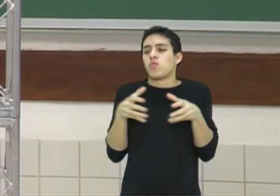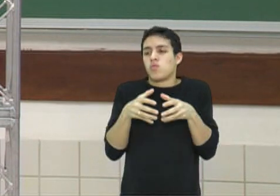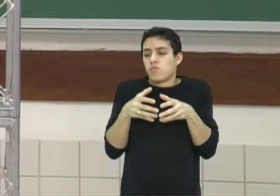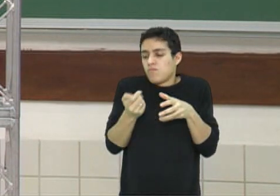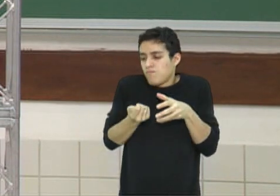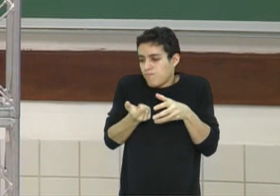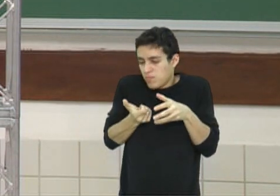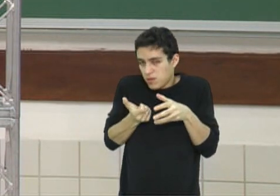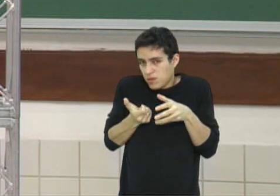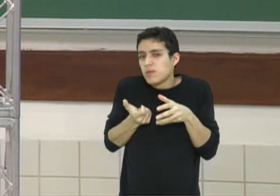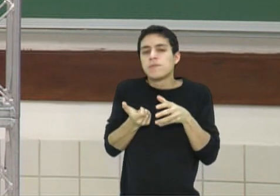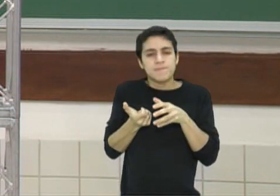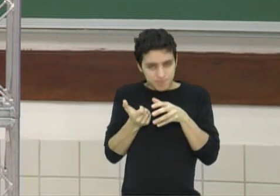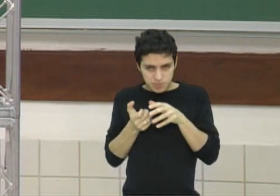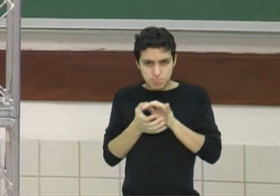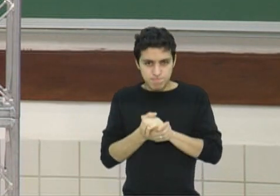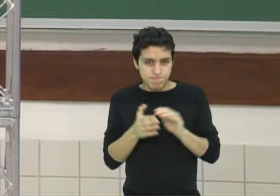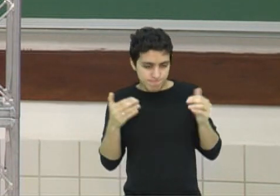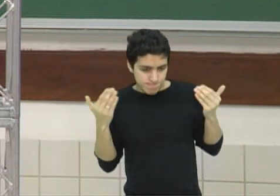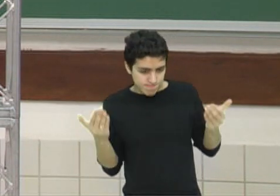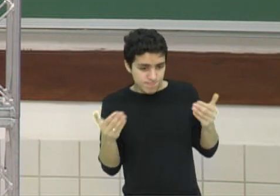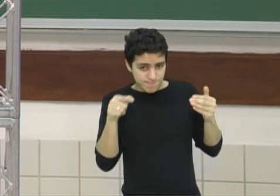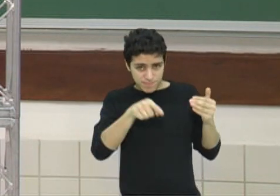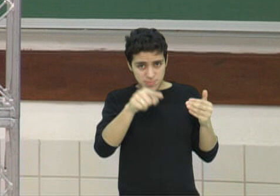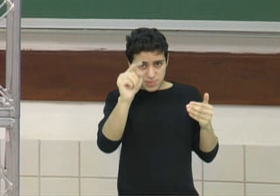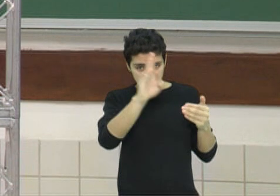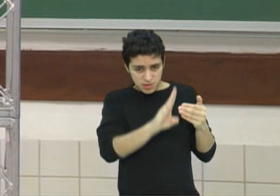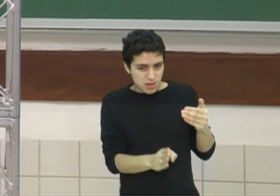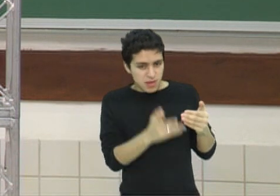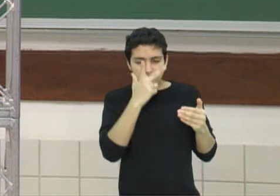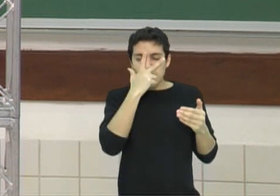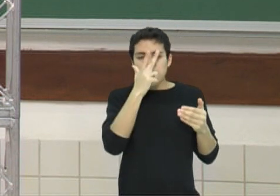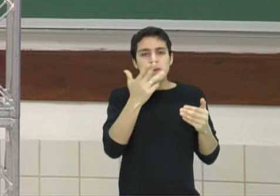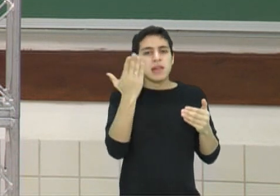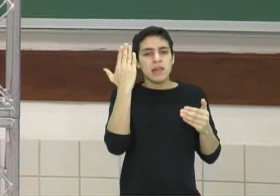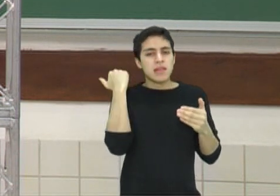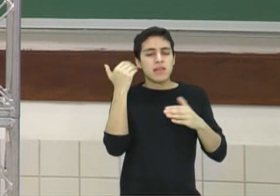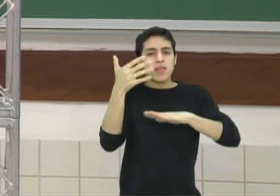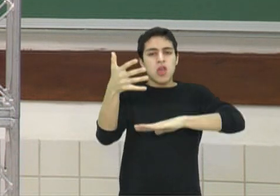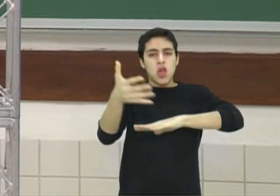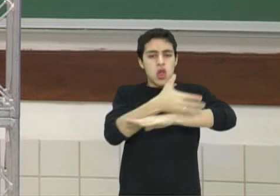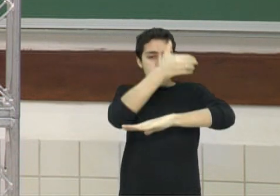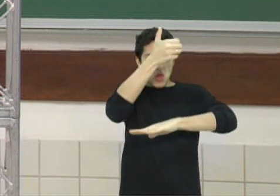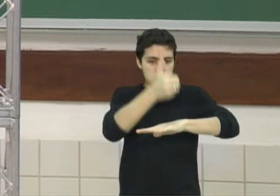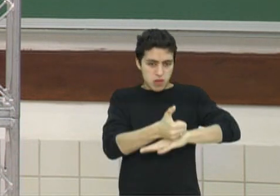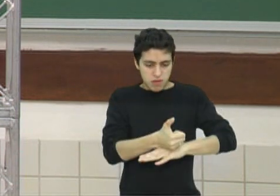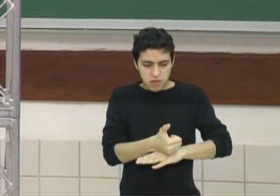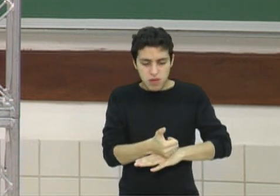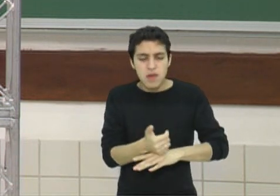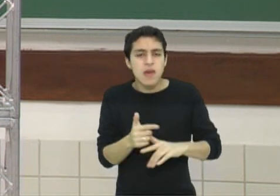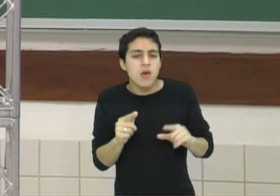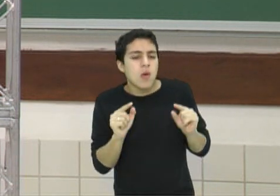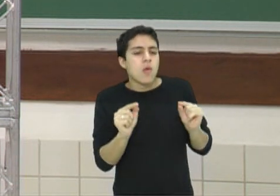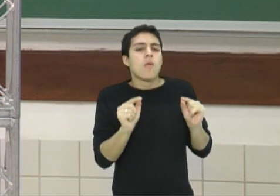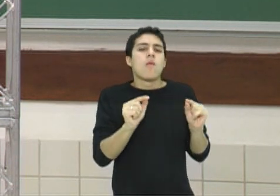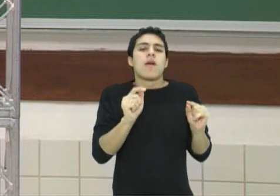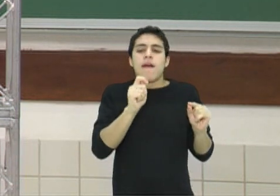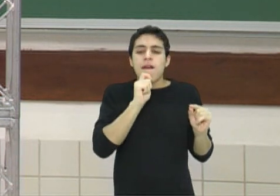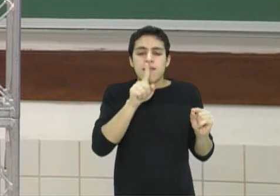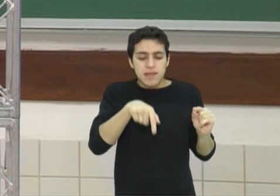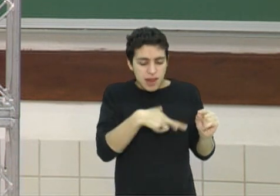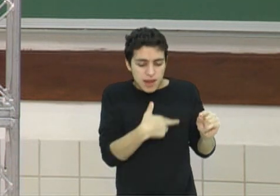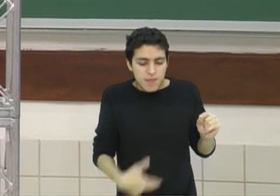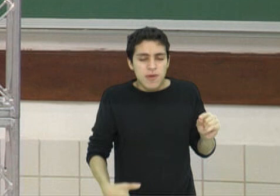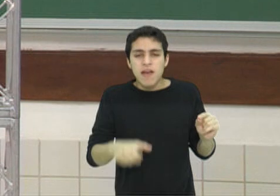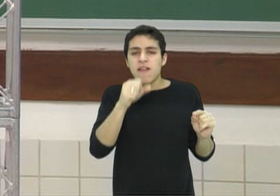poucas pessoas. Então o Brasil ele ainda era colonial, ou seja, nós estávamos ainda numa república